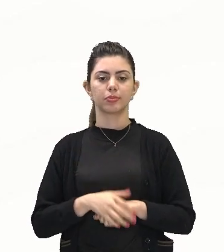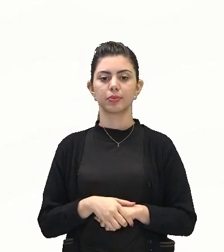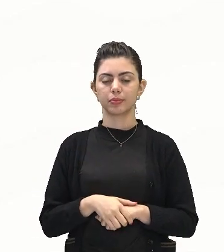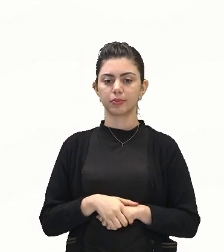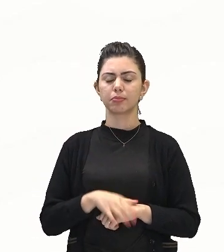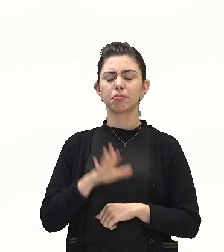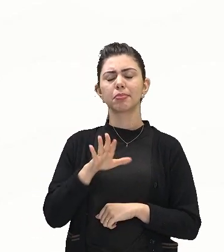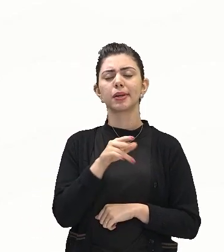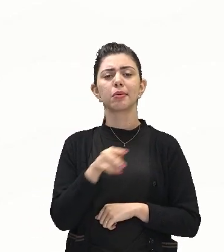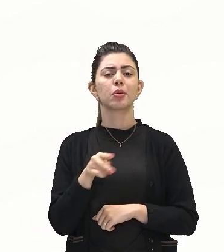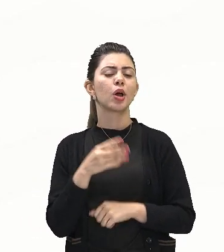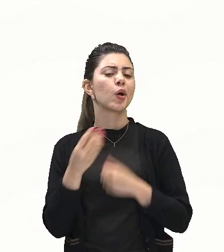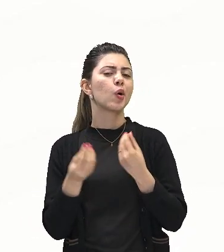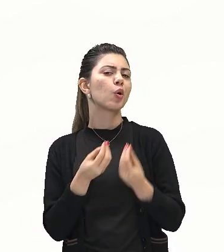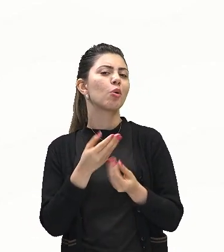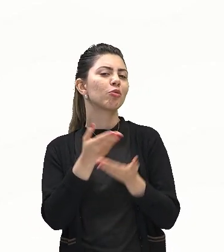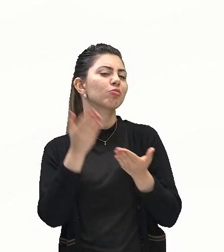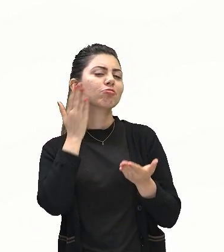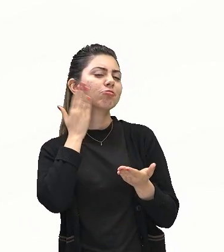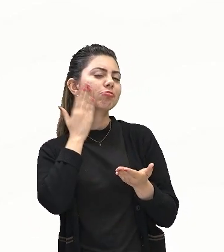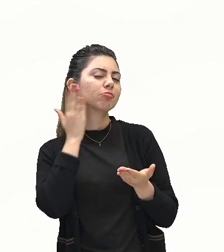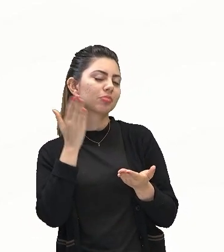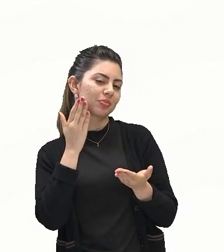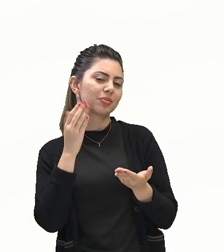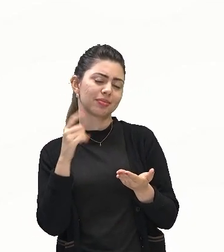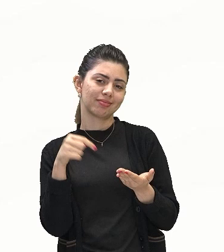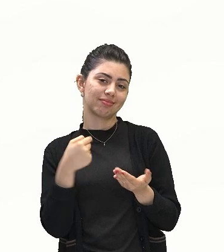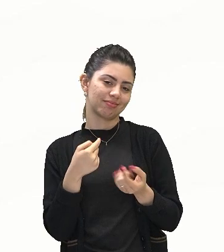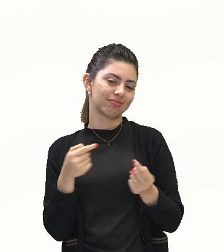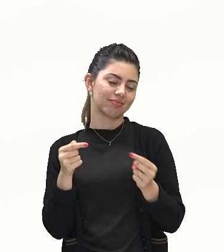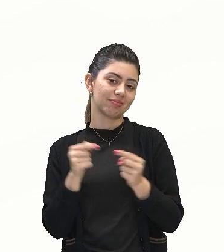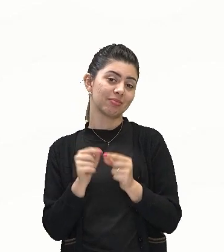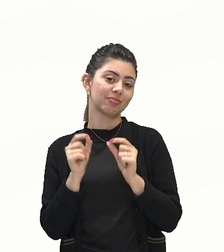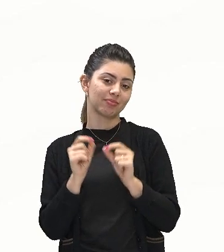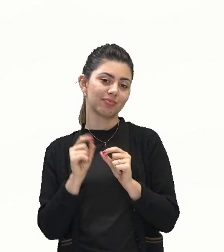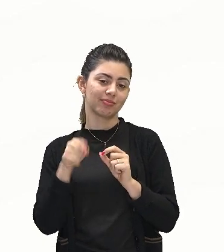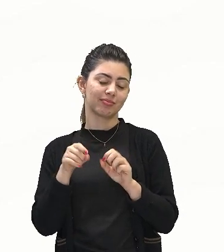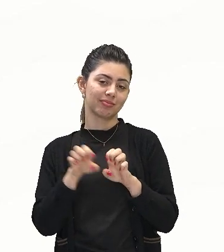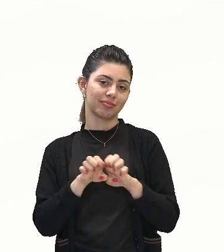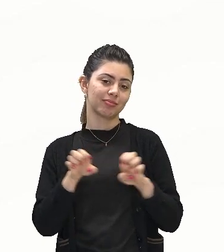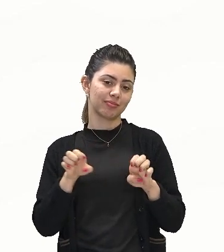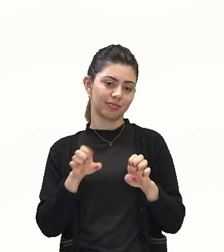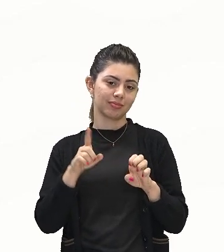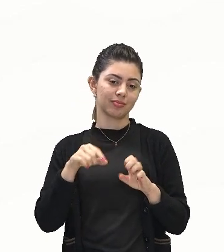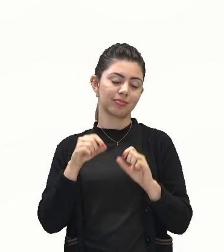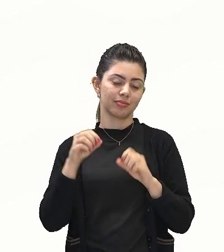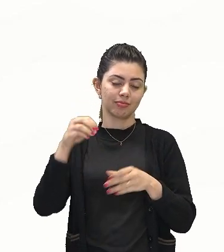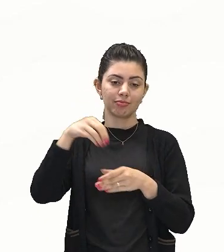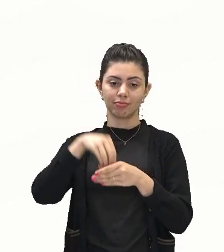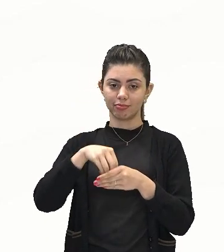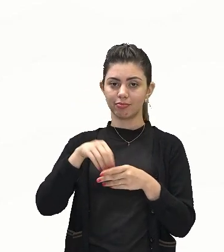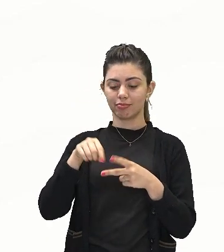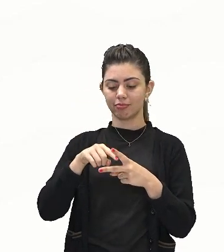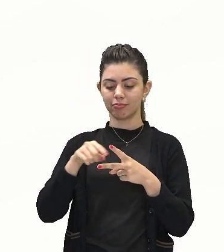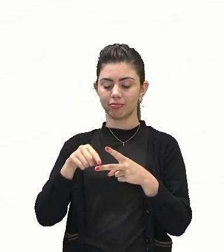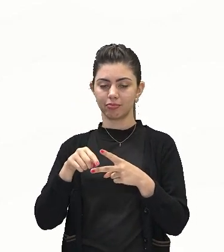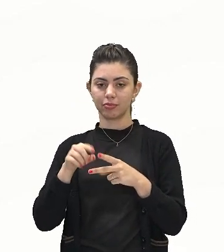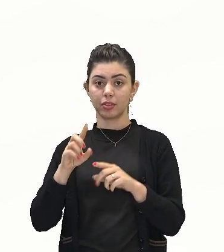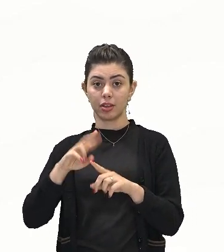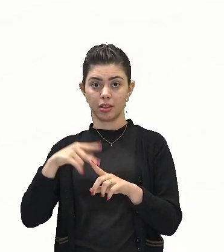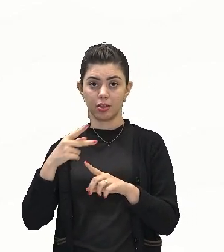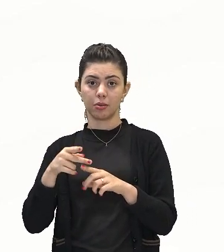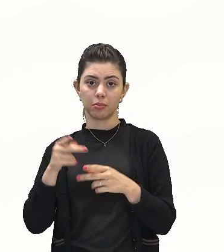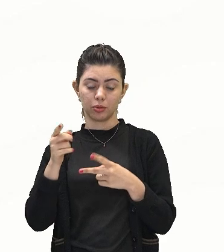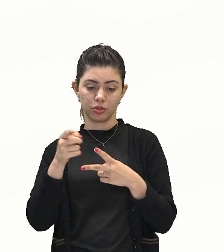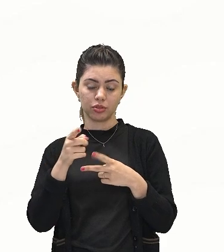Mas, professor, como é que o senhor sabe? A gente aplica ali, né, a nossa fórmula da soma dos ângulos internos e depois a gente vai dividir